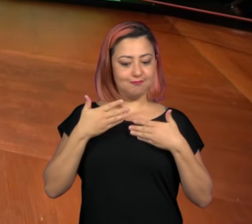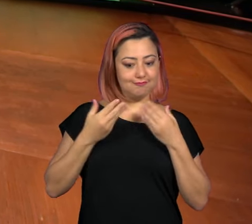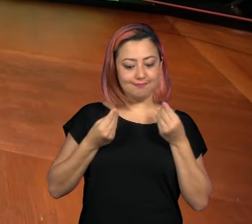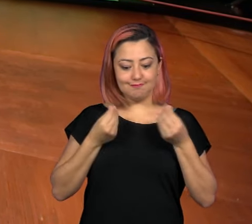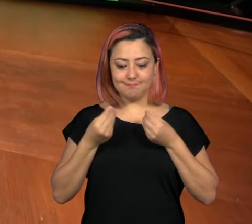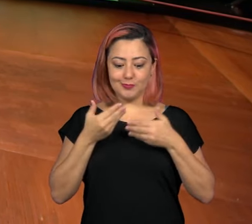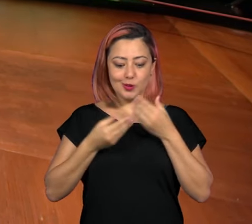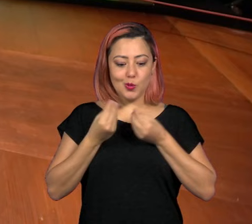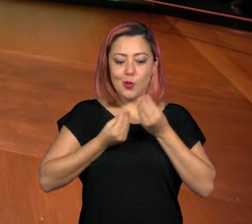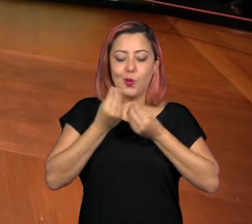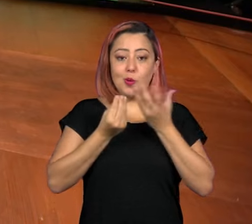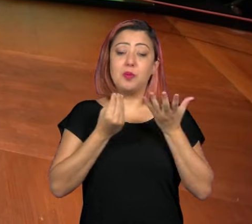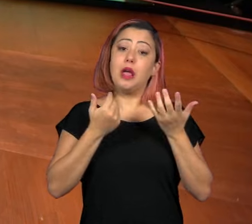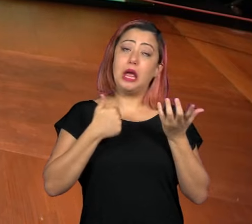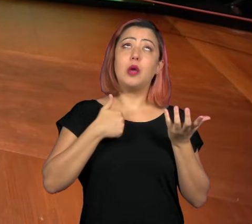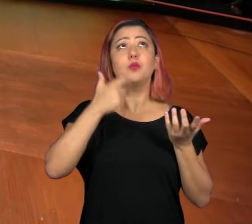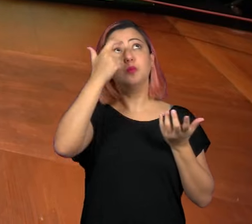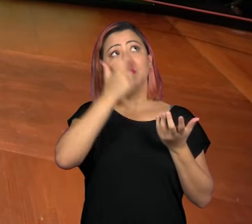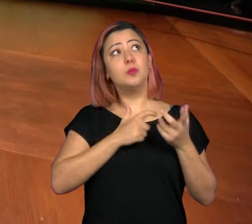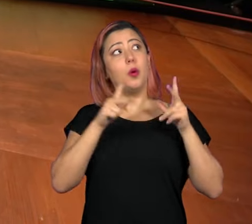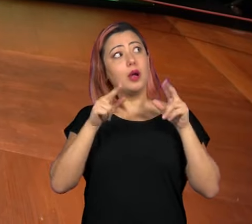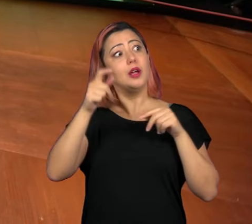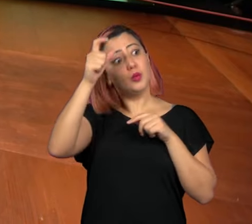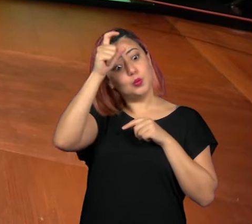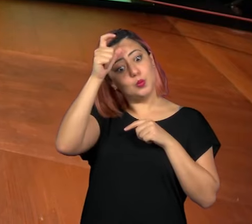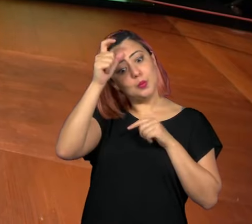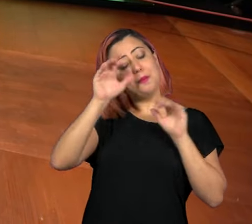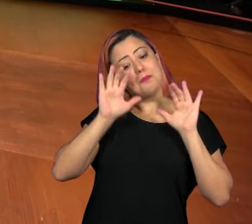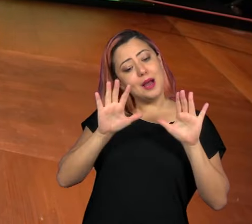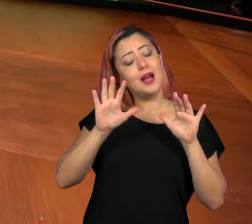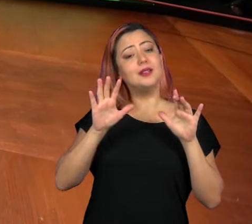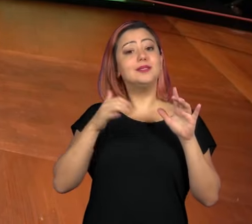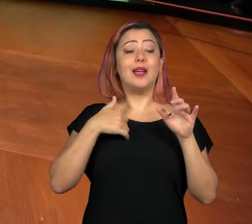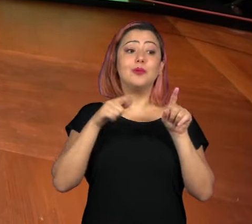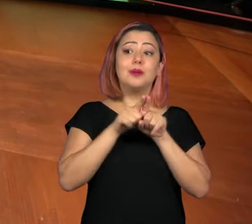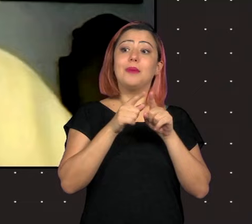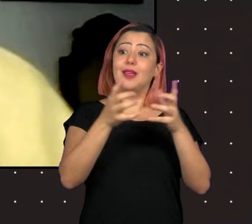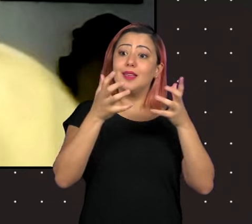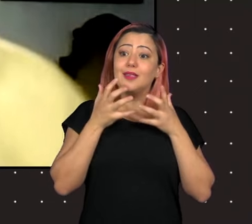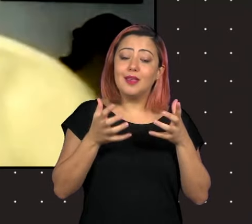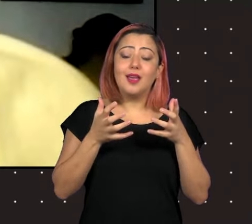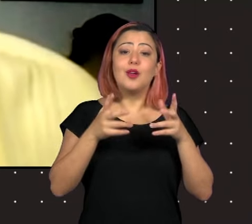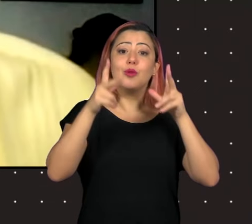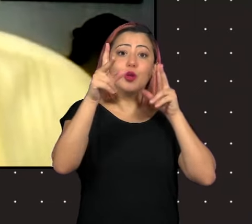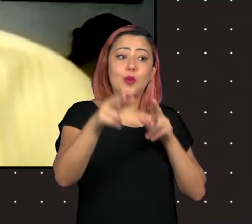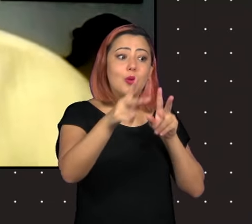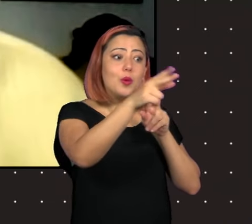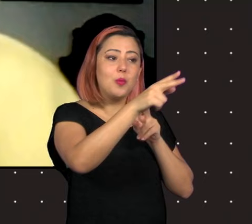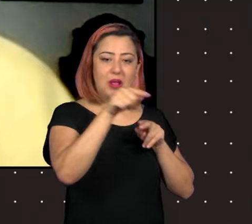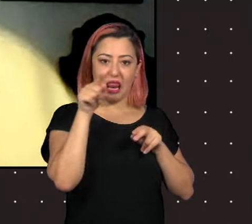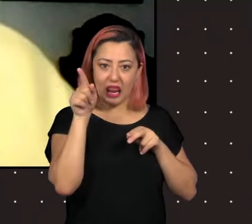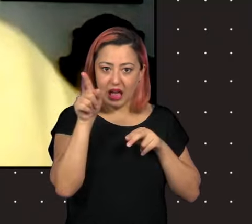o turco, eu queria ser igual aquela gente da cidade. Era tudo italiano, ninguém era